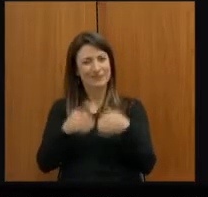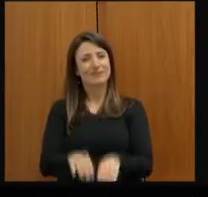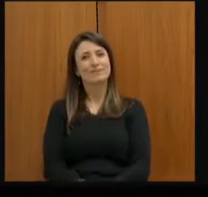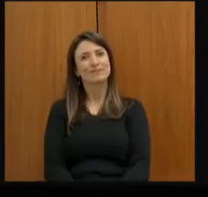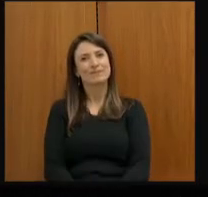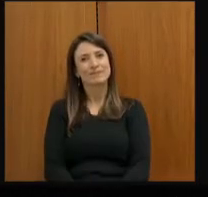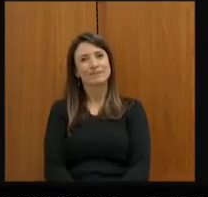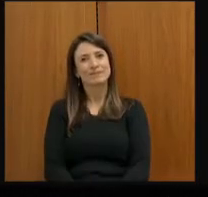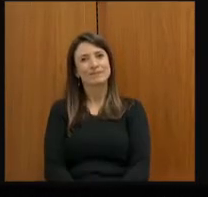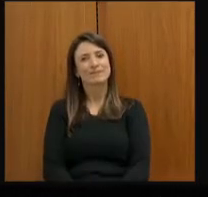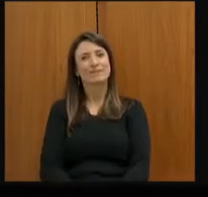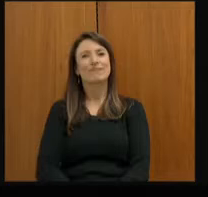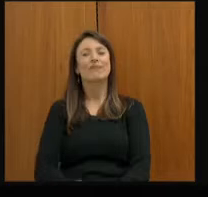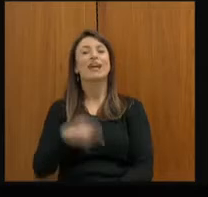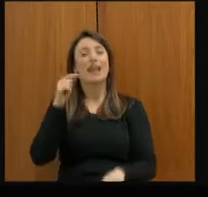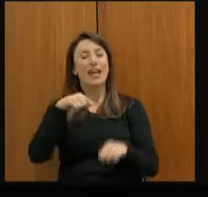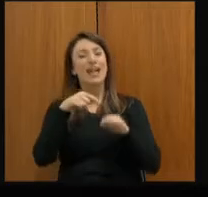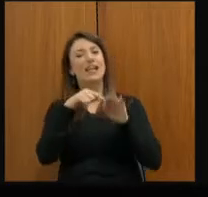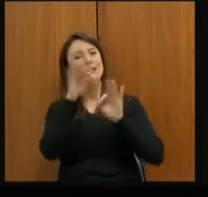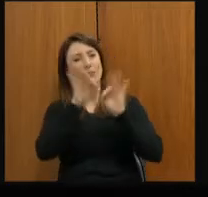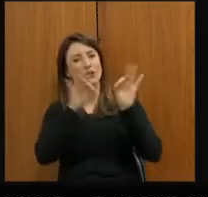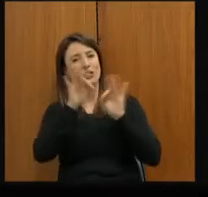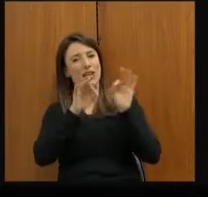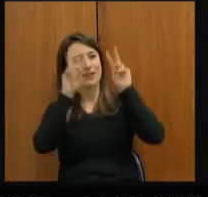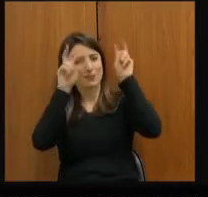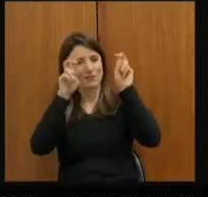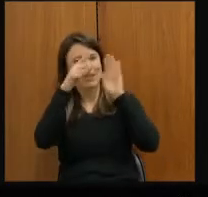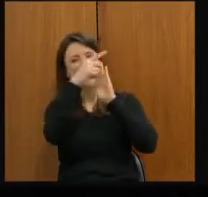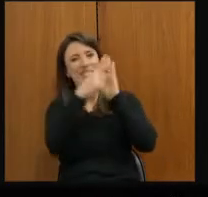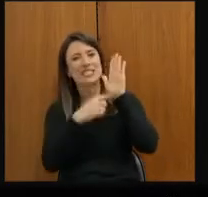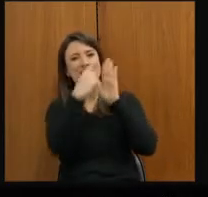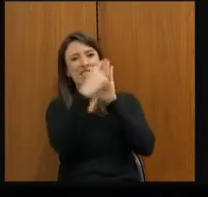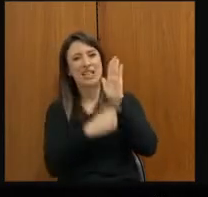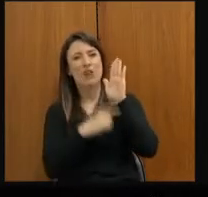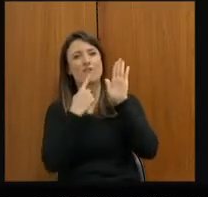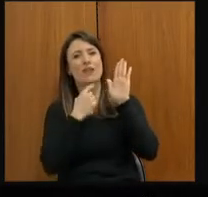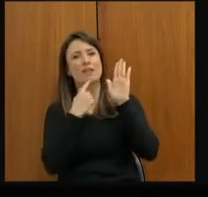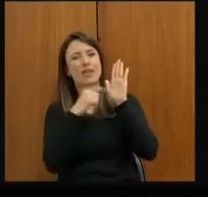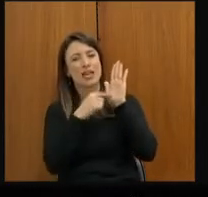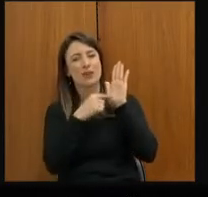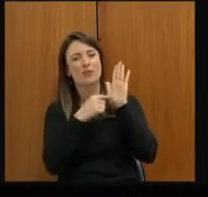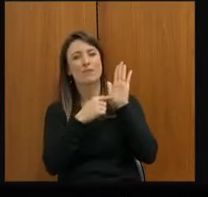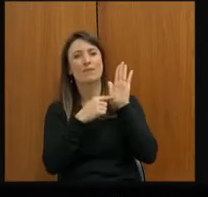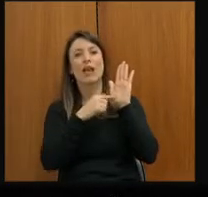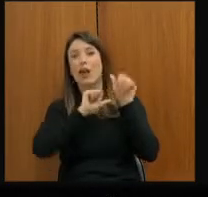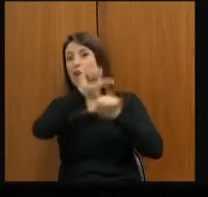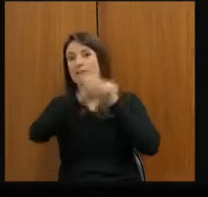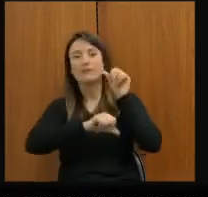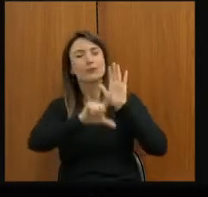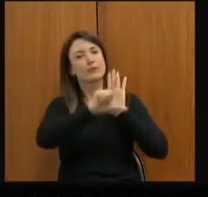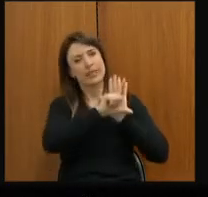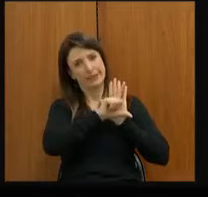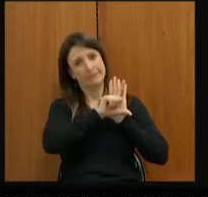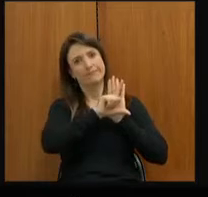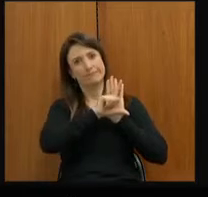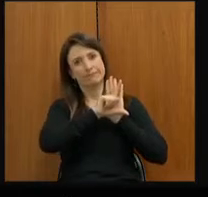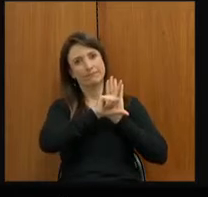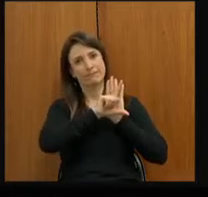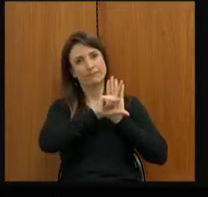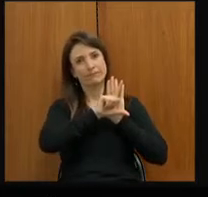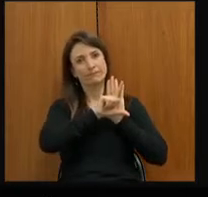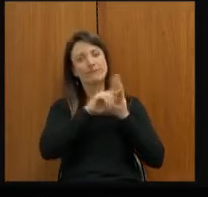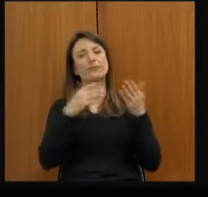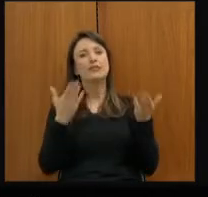e esse programa do sinal vermelho então né gente ele virou lei a lei